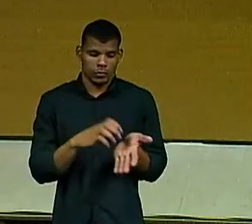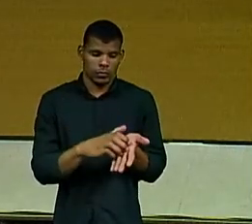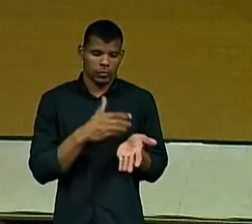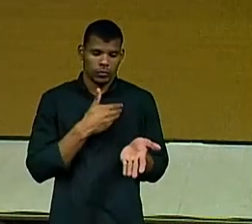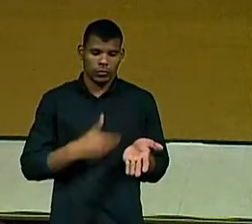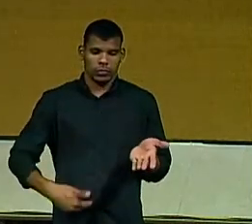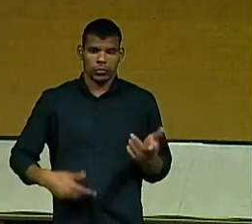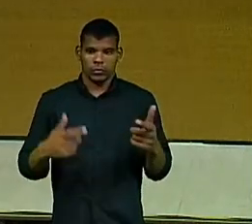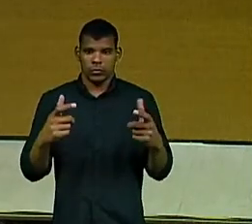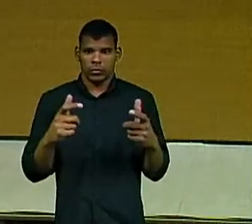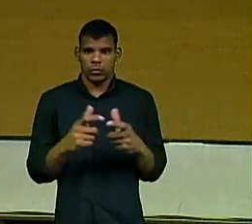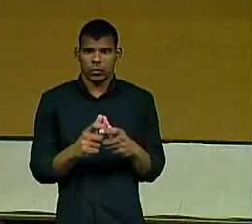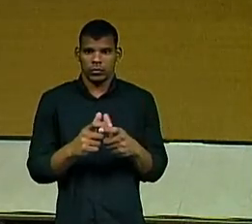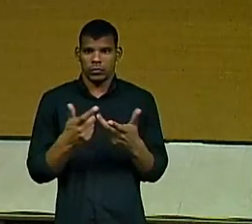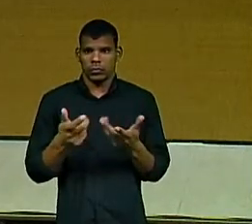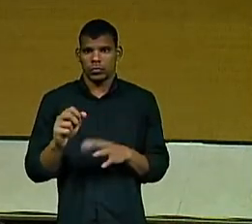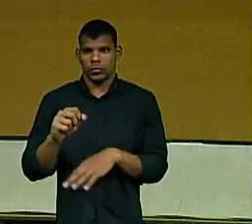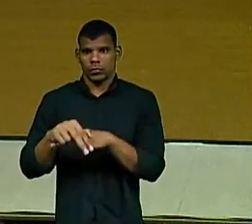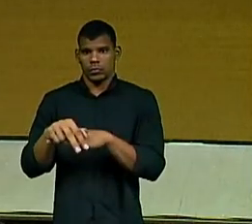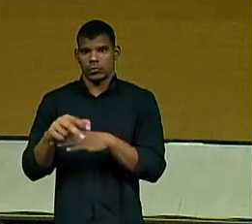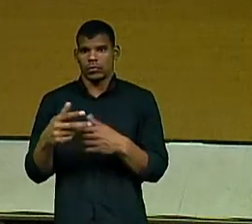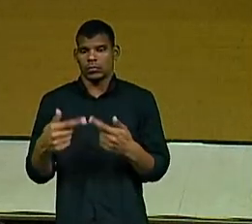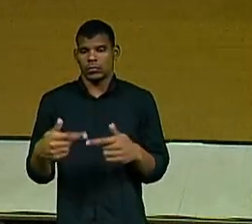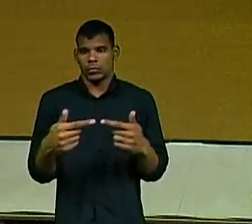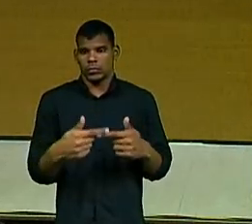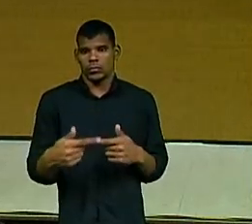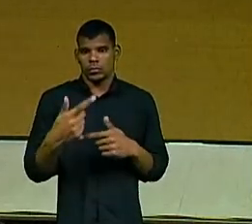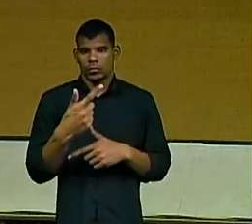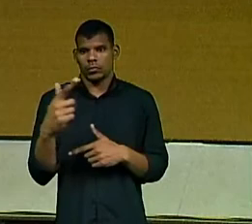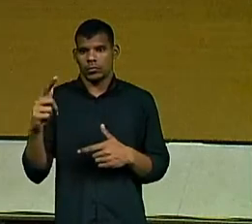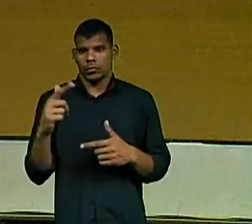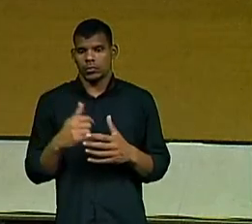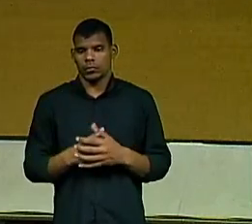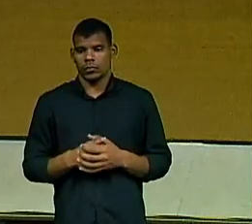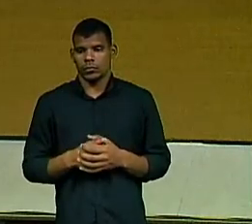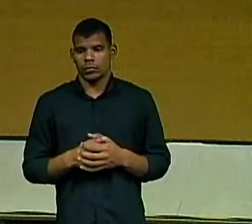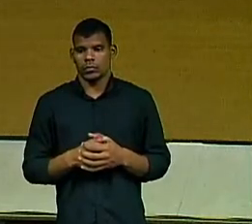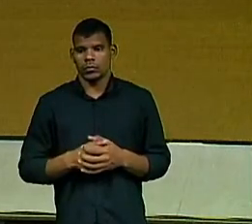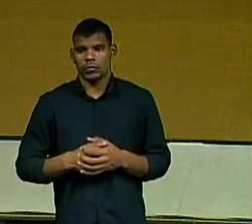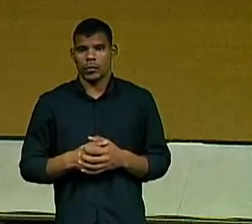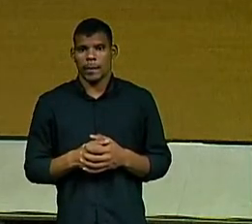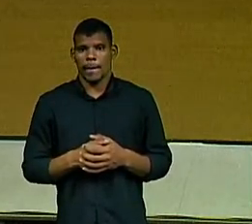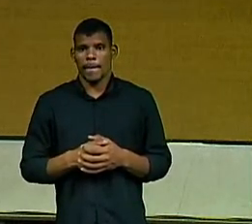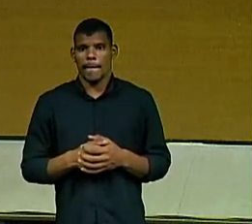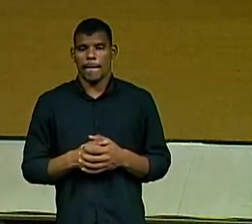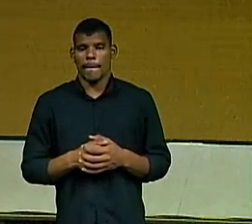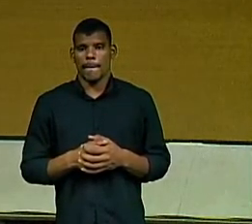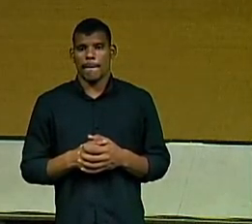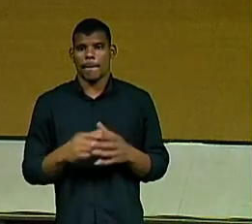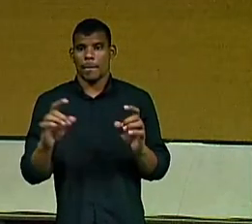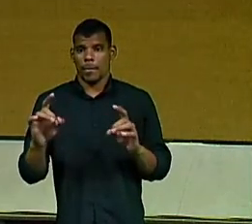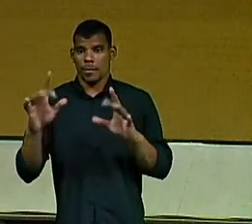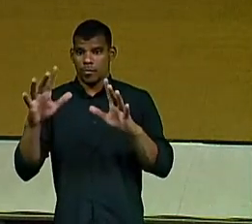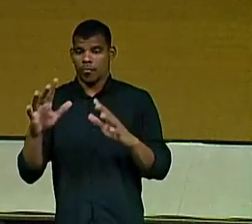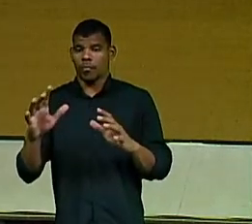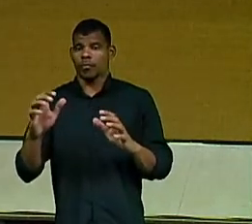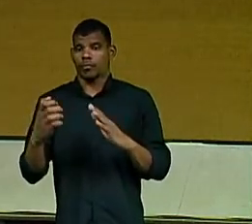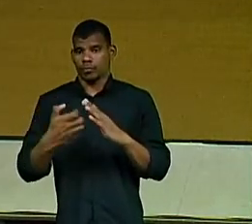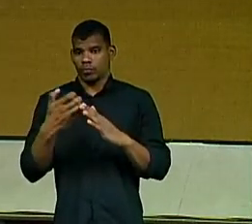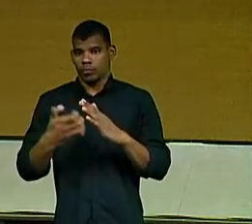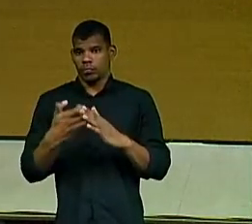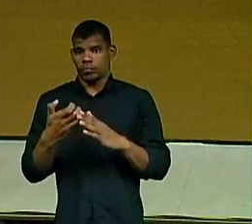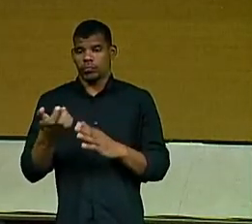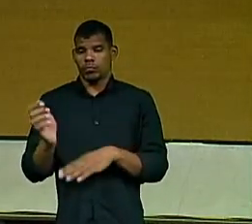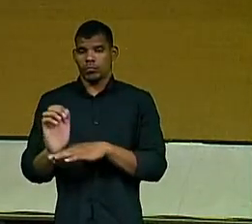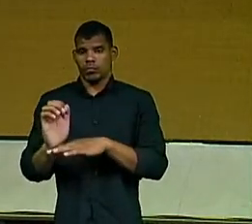tu deixa de gerar outros tipos de emprego né se tu privatiza empresas estatais tu também tá demitindo muita